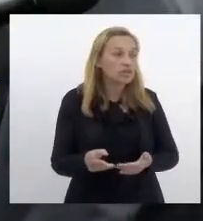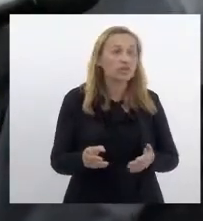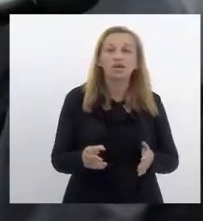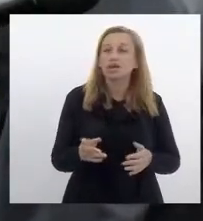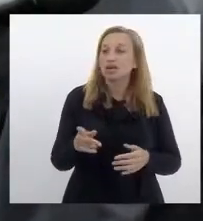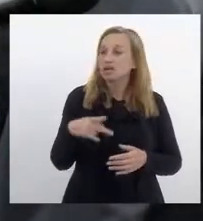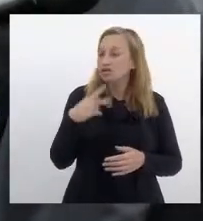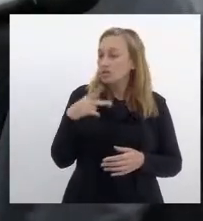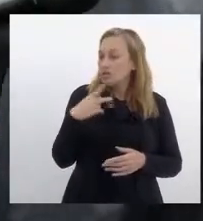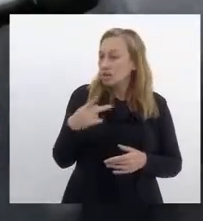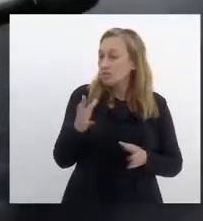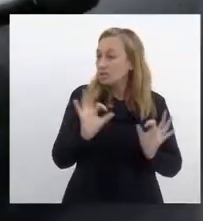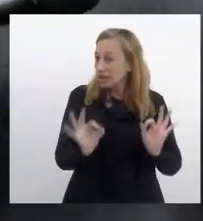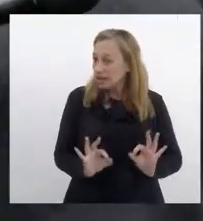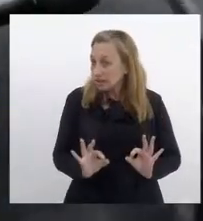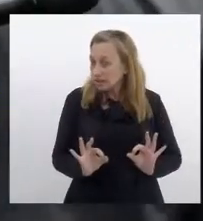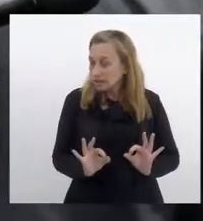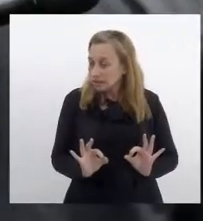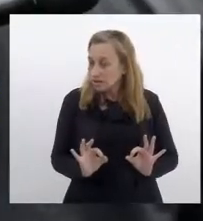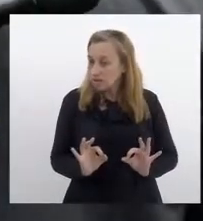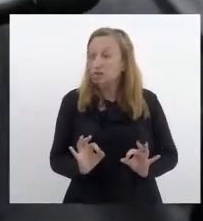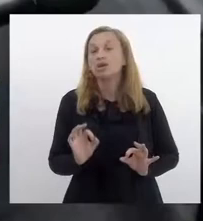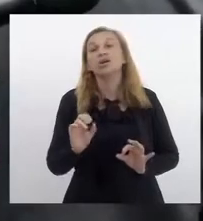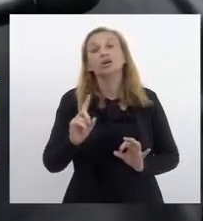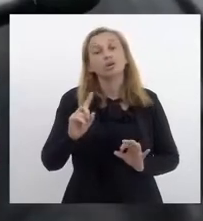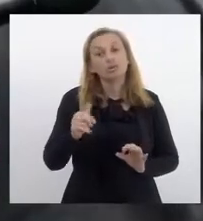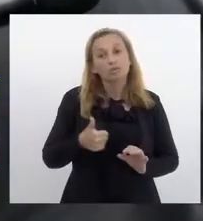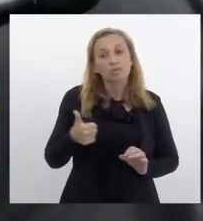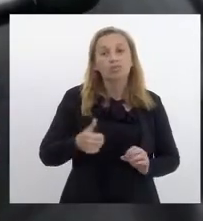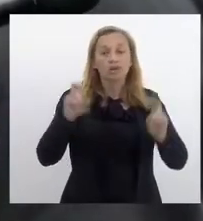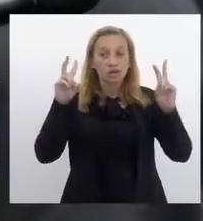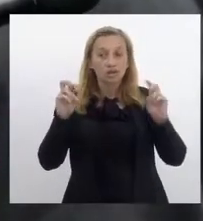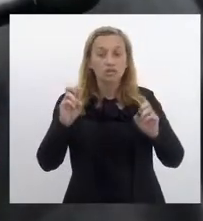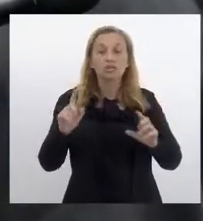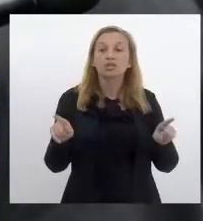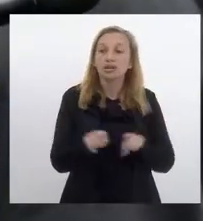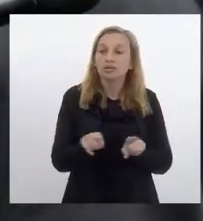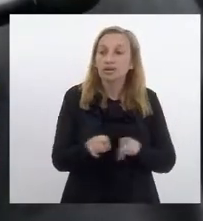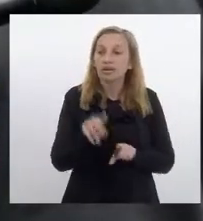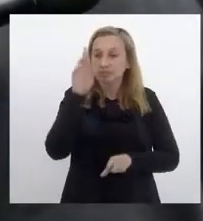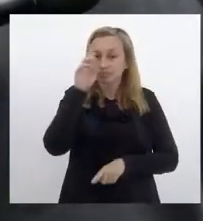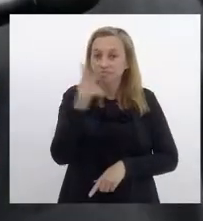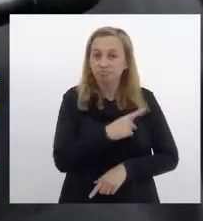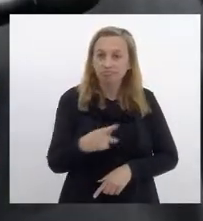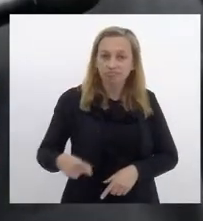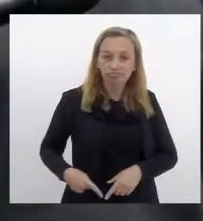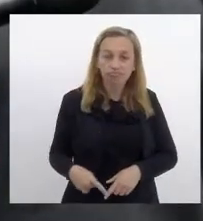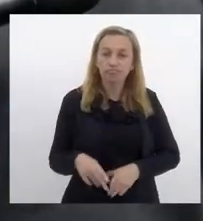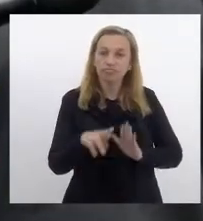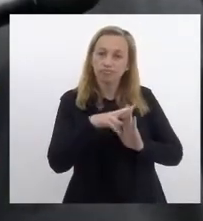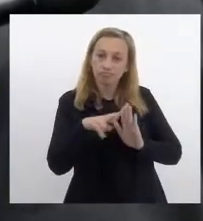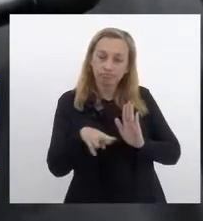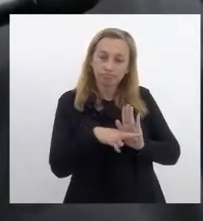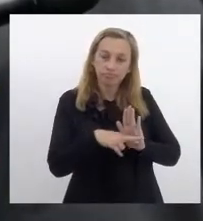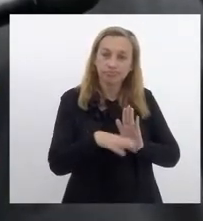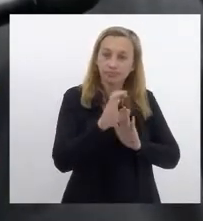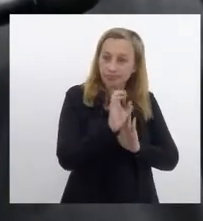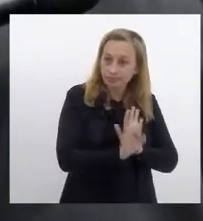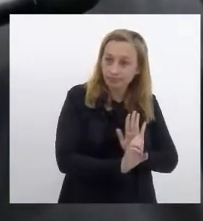alegamos que ele não possa fazê-lo. Isso é uma questão. Além do mais, senhor presidente, na regra das